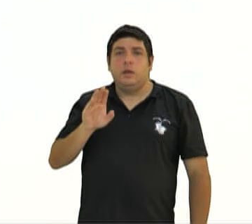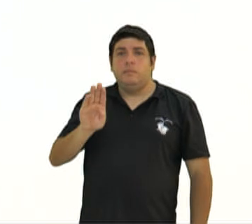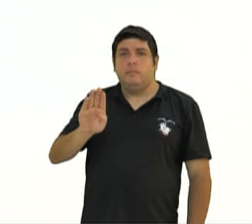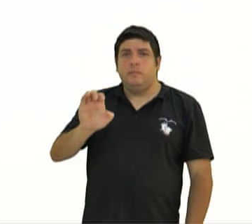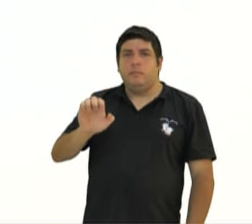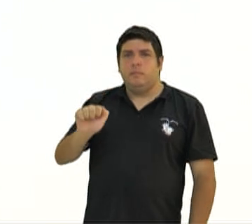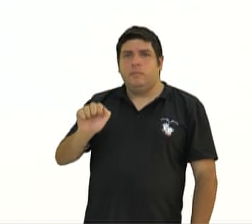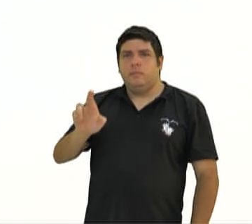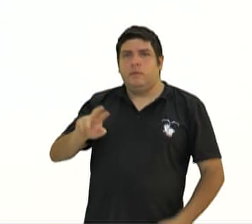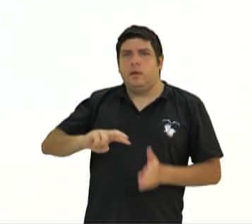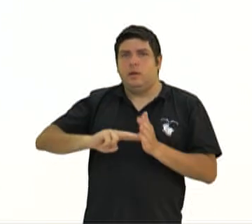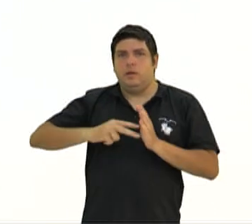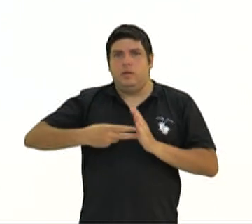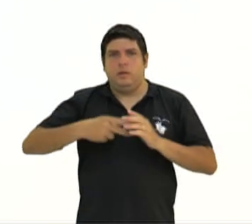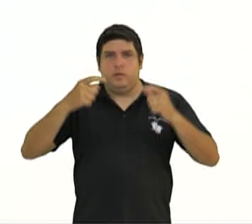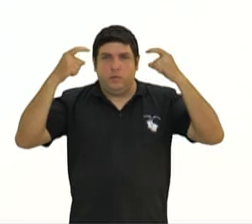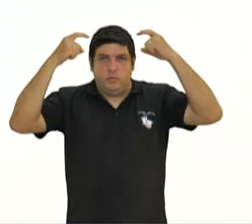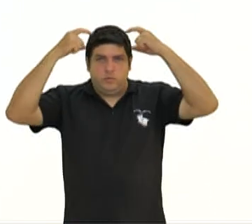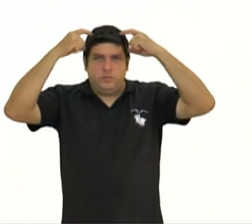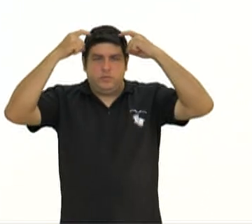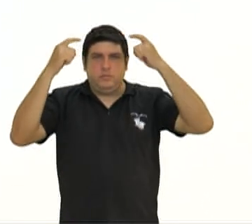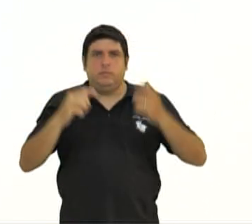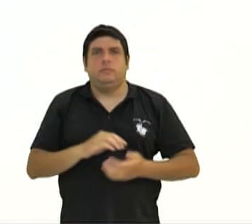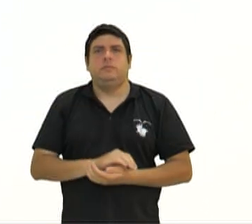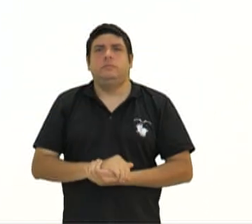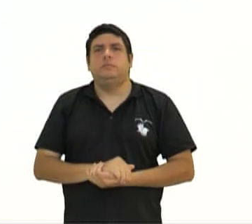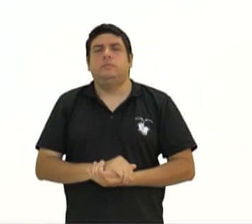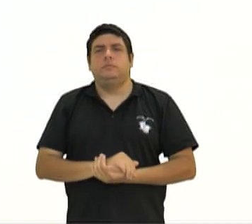urso, né? Teddy bear é ursinho de pelúcia.